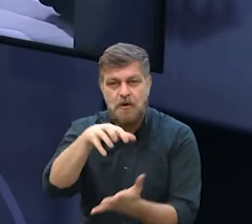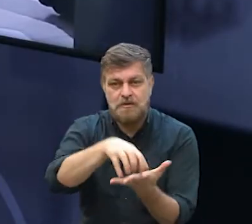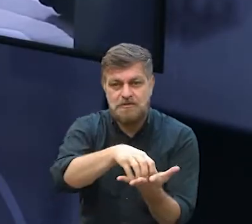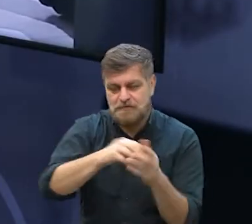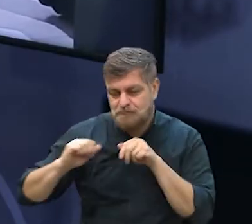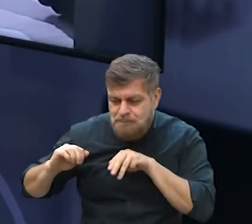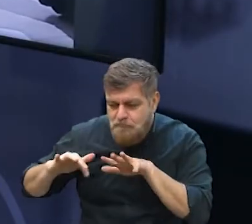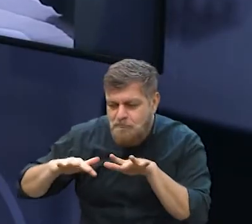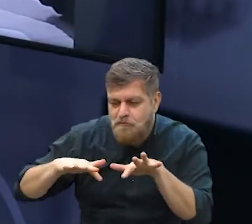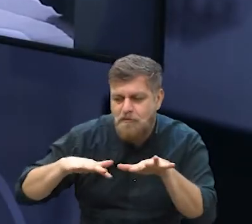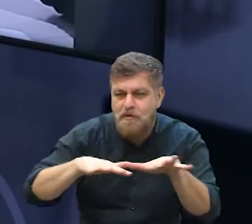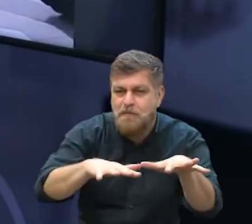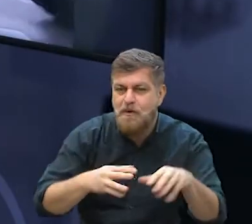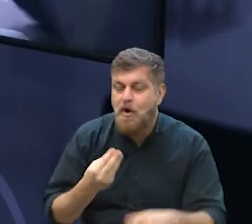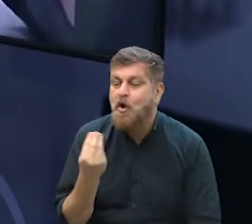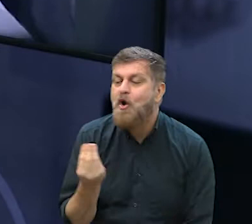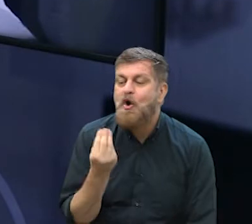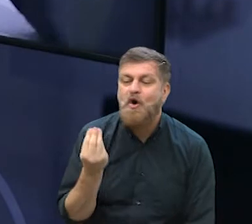que foi essa experiência?